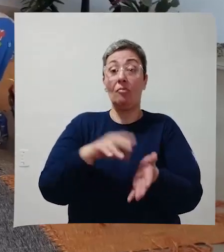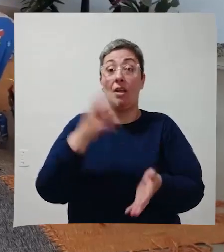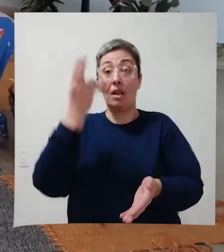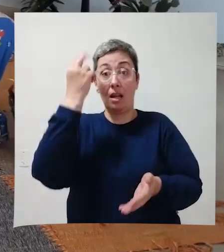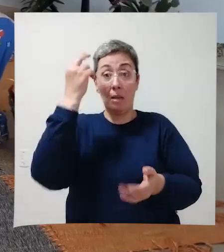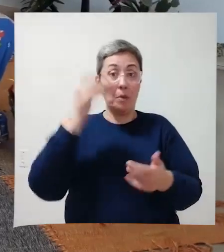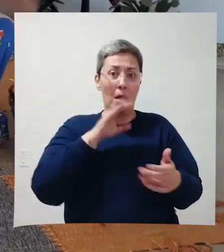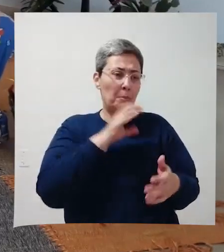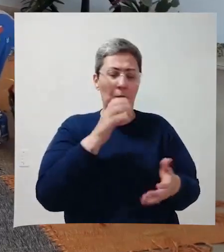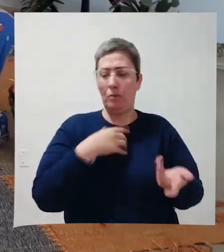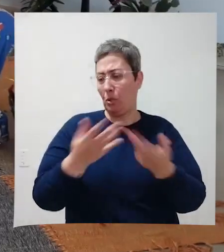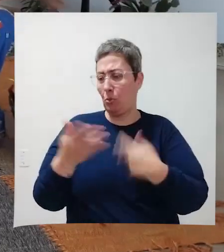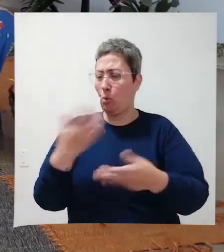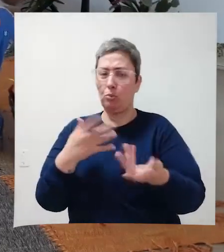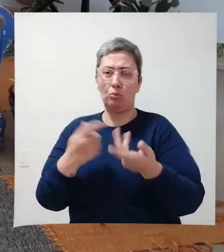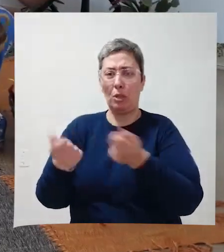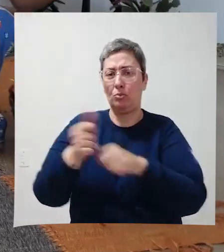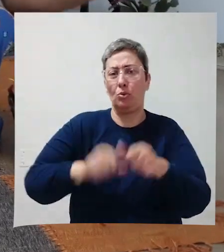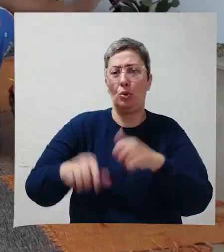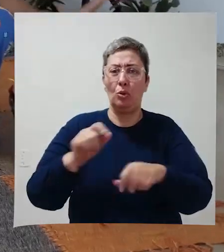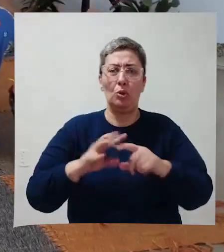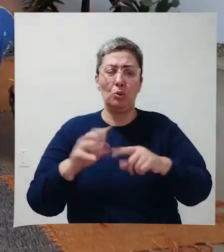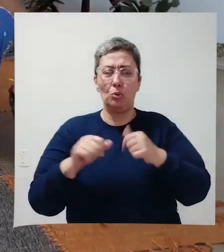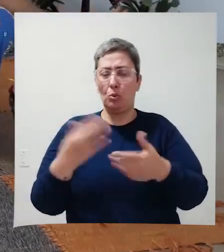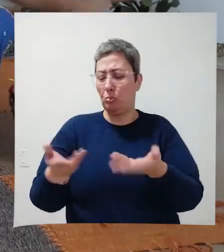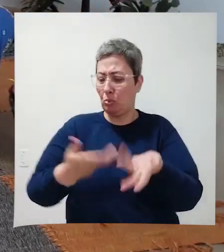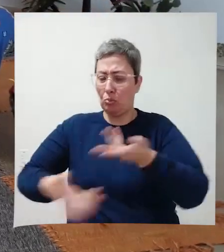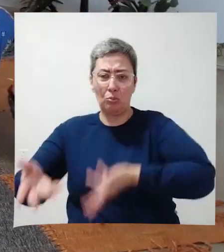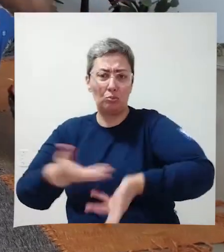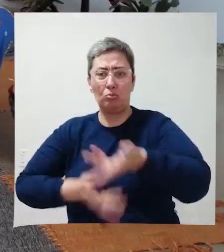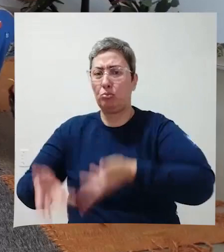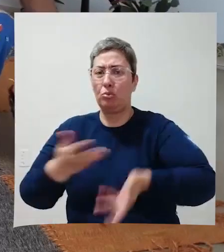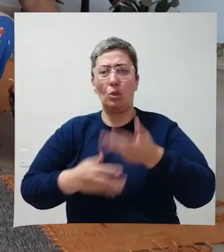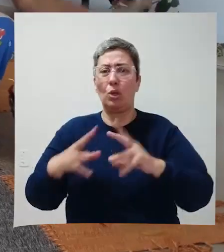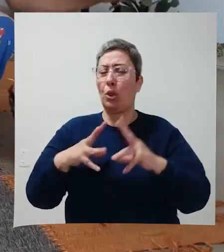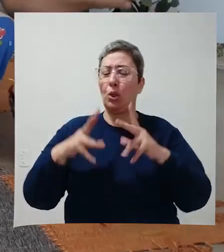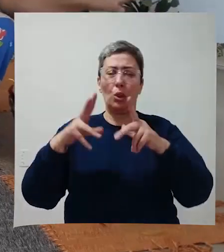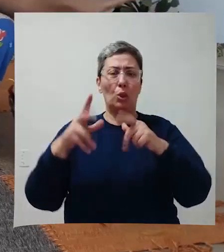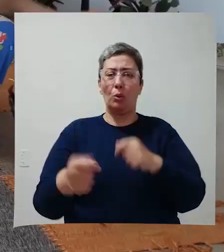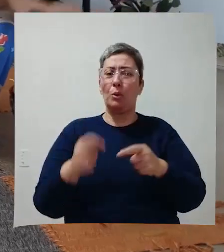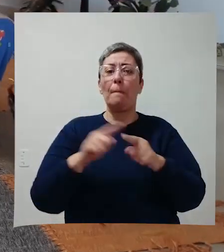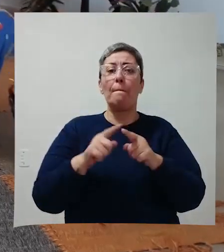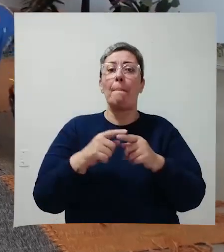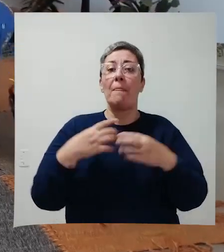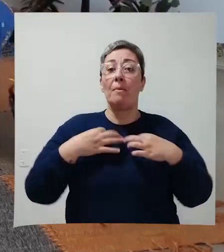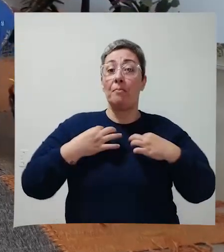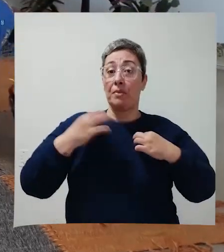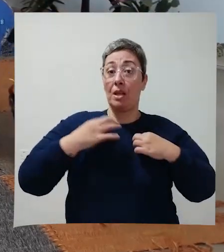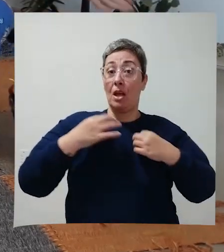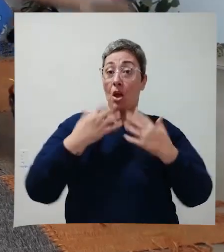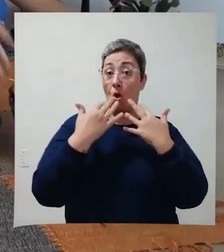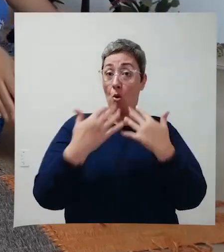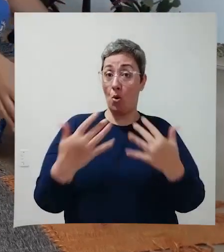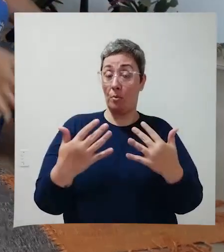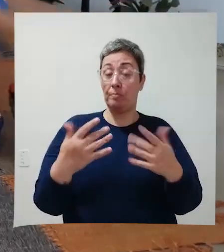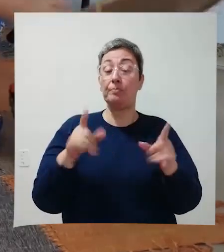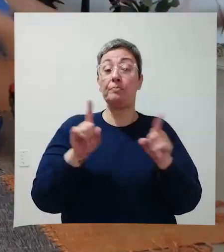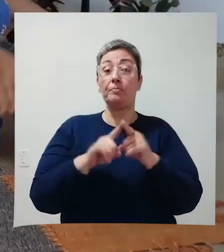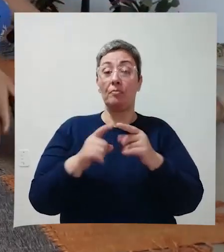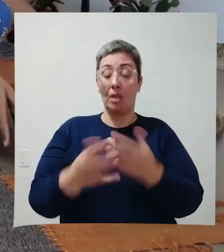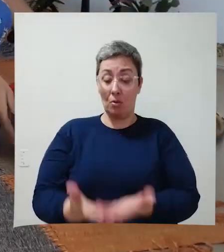que era muito ágil, já foi logo trocando toda a sua borracha, toda a sua cera, por tecidos